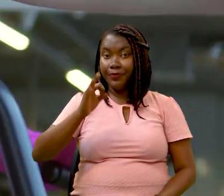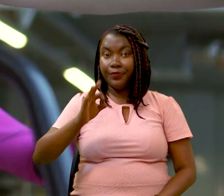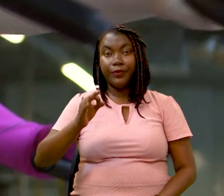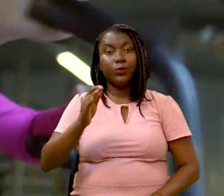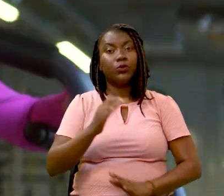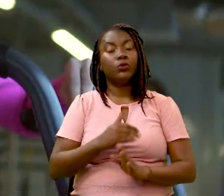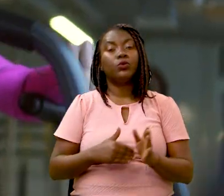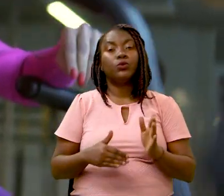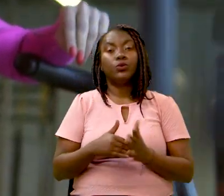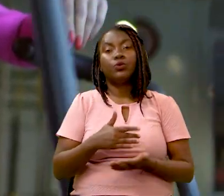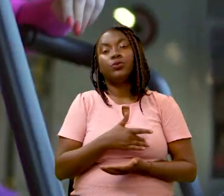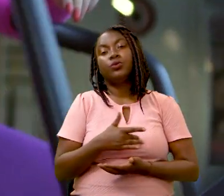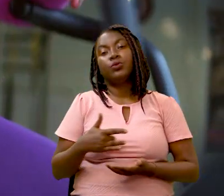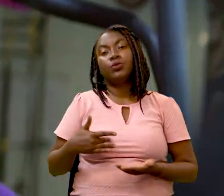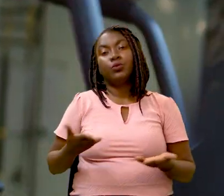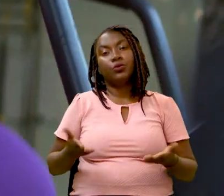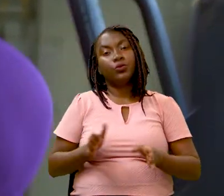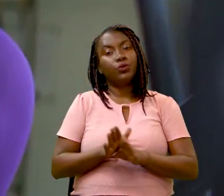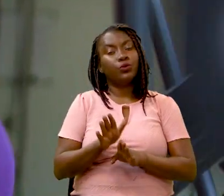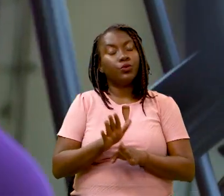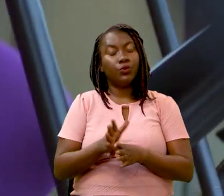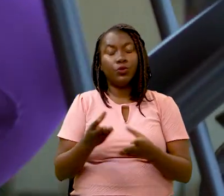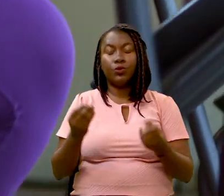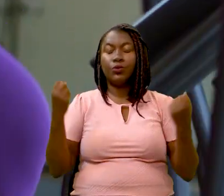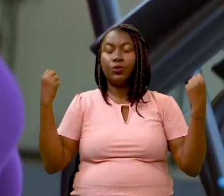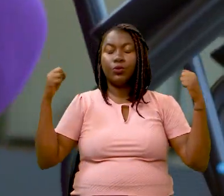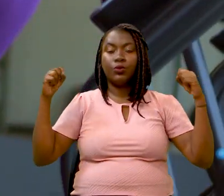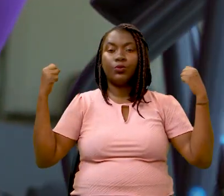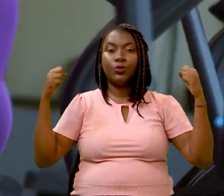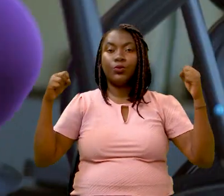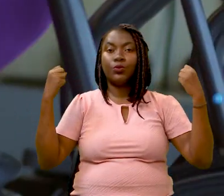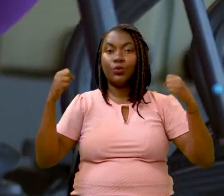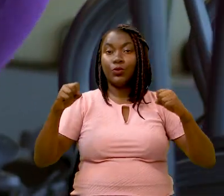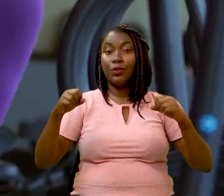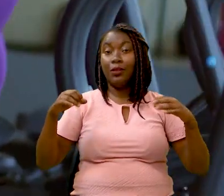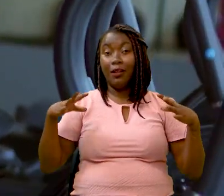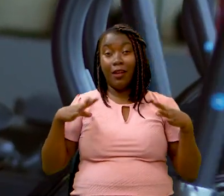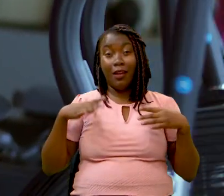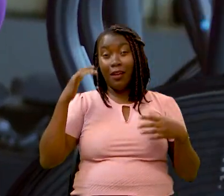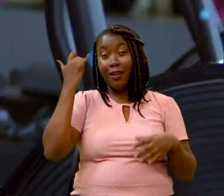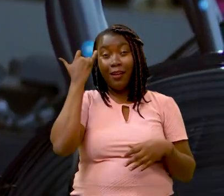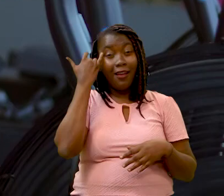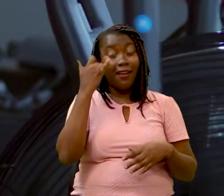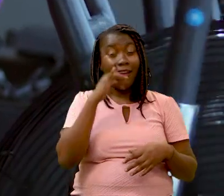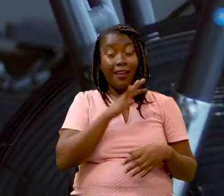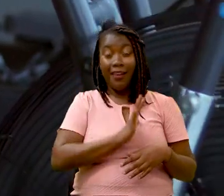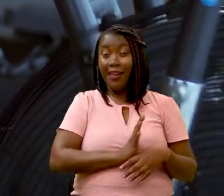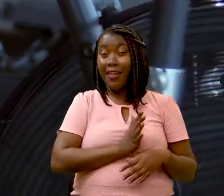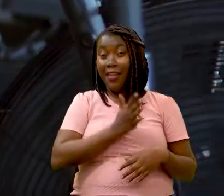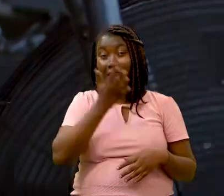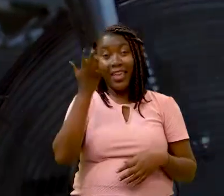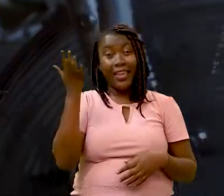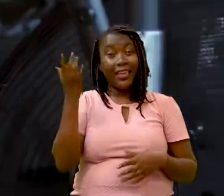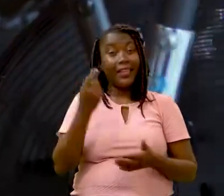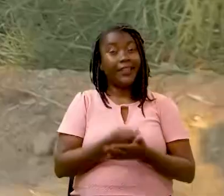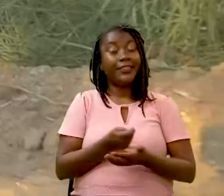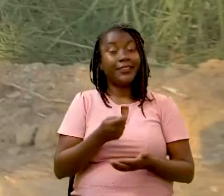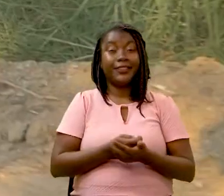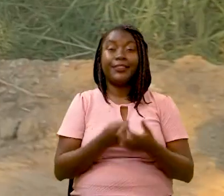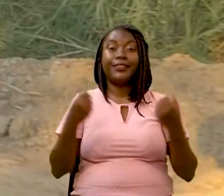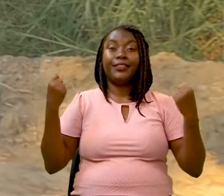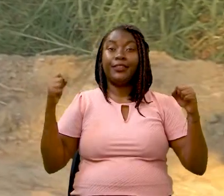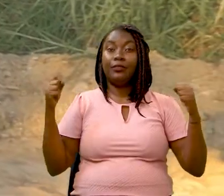importantíssima, né? Para toda a saúde, hoje a gente recomenda muito atividade física, o sedentarismo é péssimo,